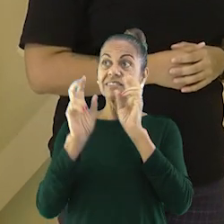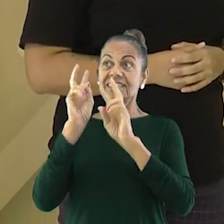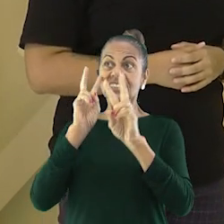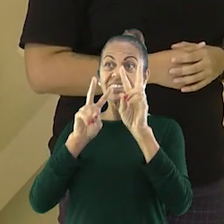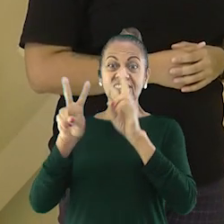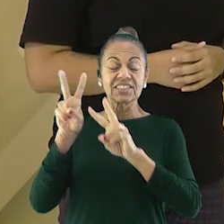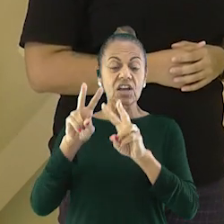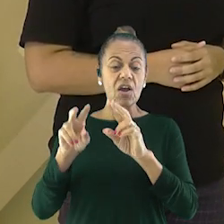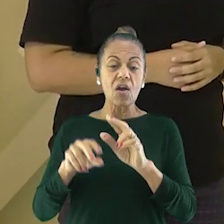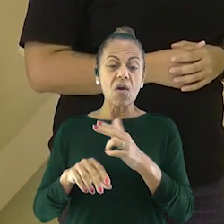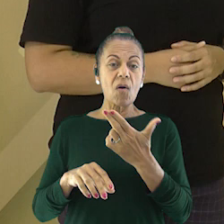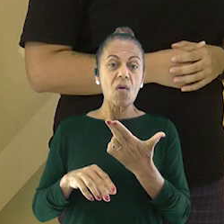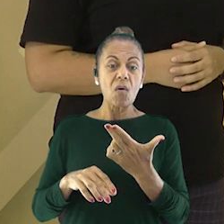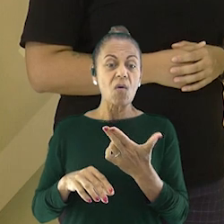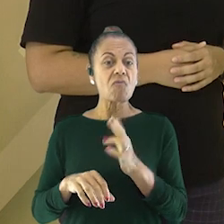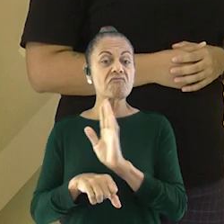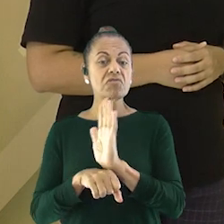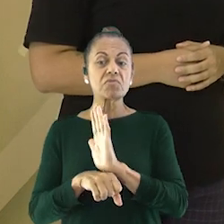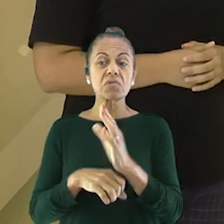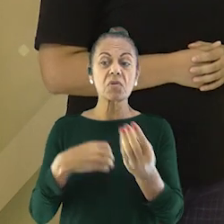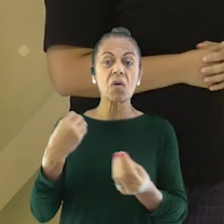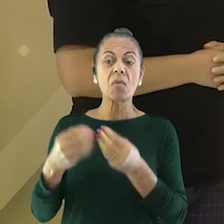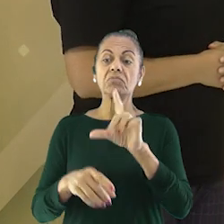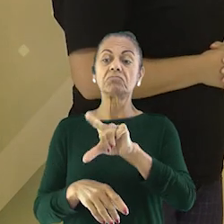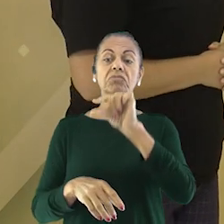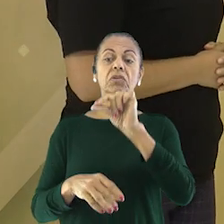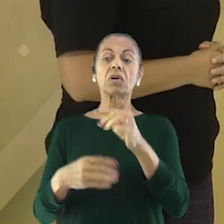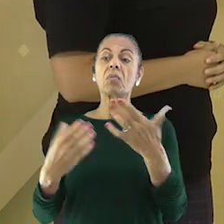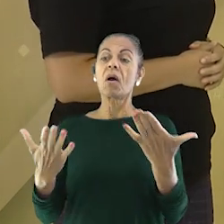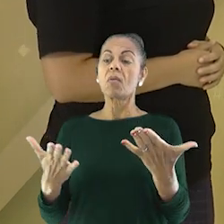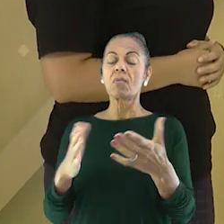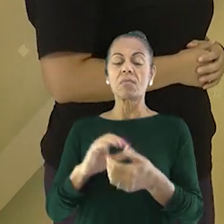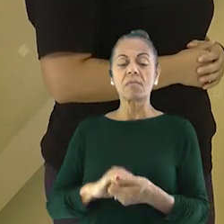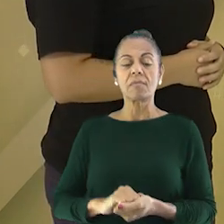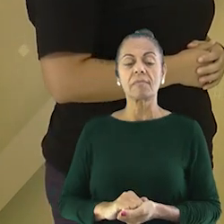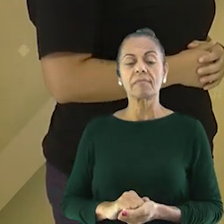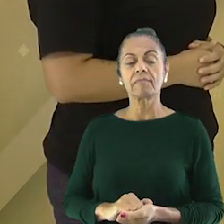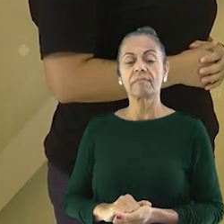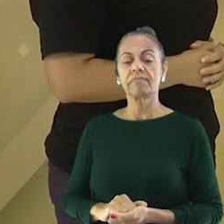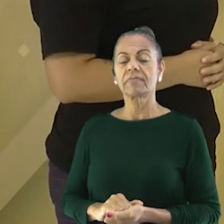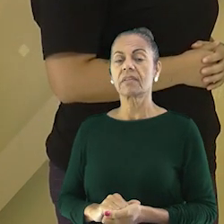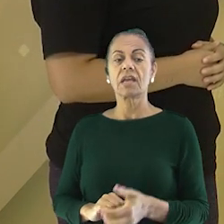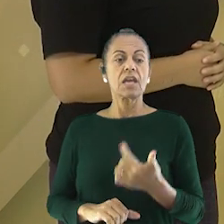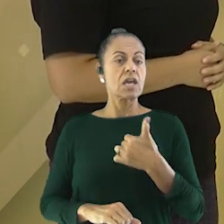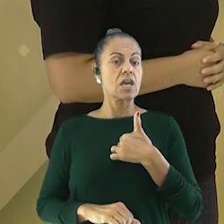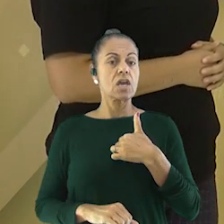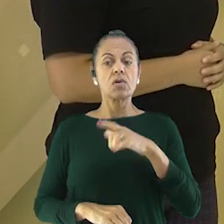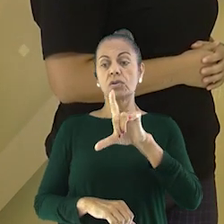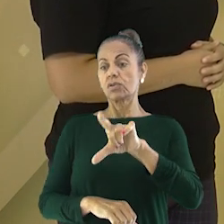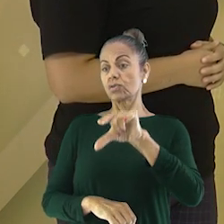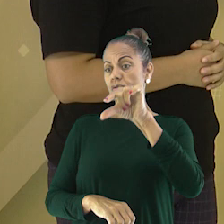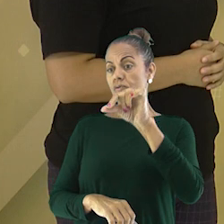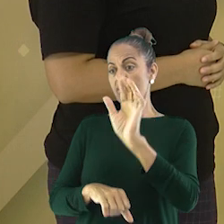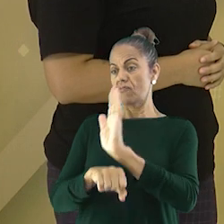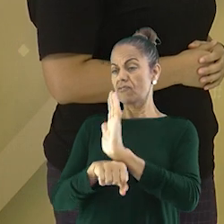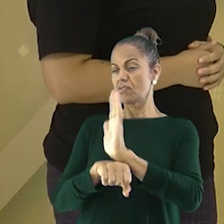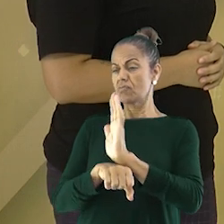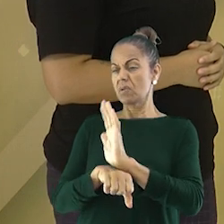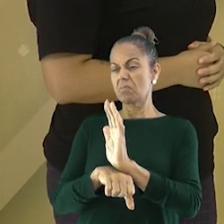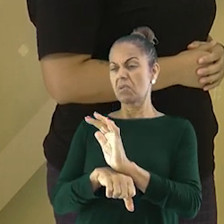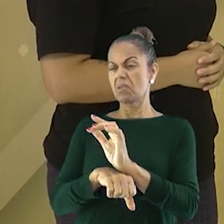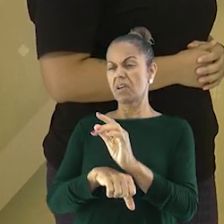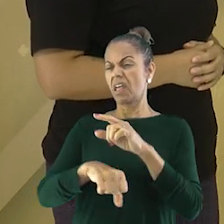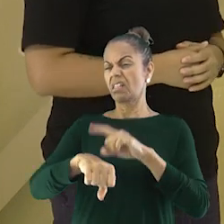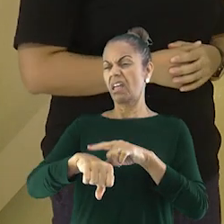a tradução da resposta dela. Qual foi, hein? Eu prefiro filmes porque duram menos tempo? Eu